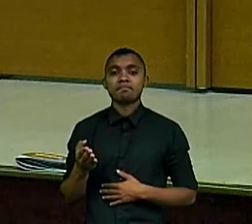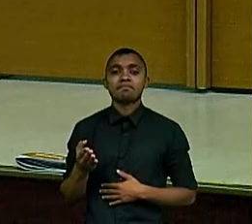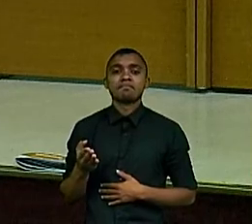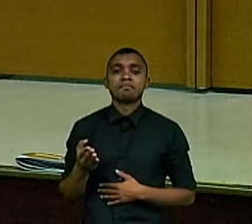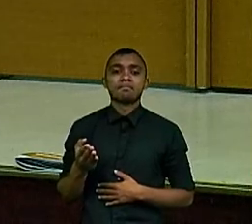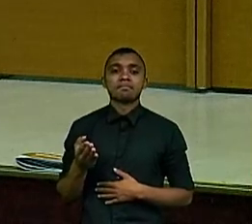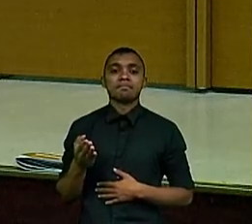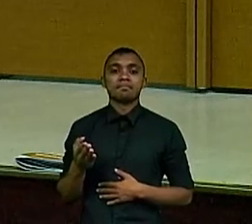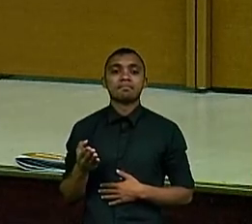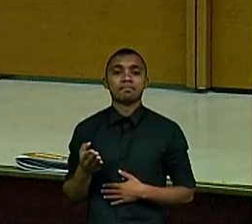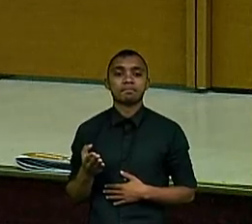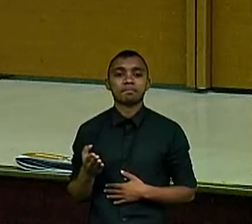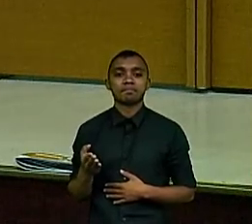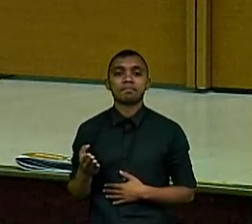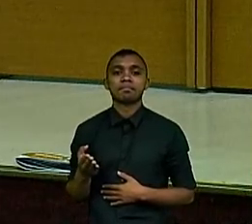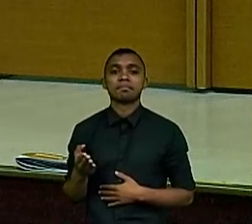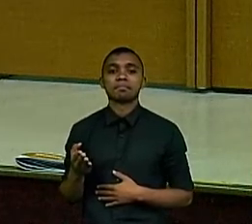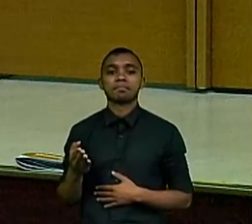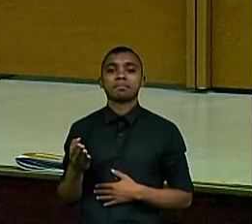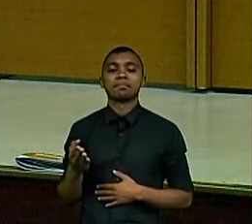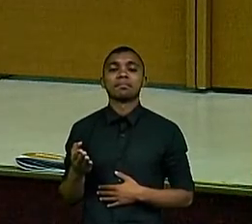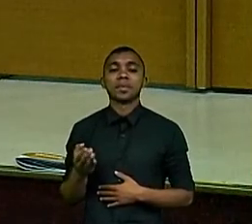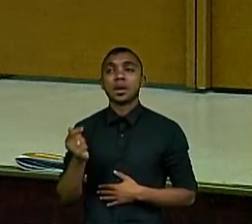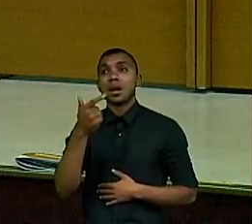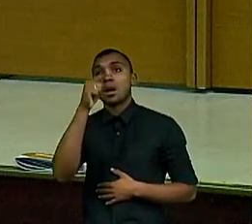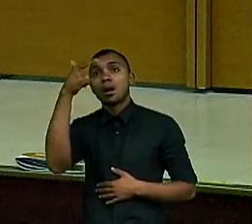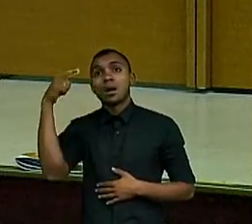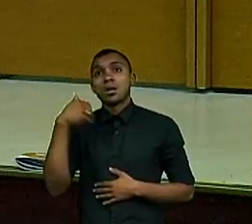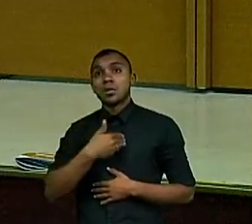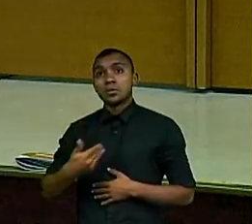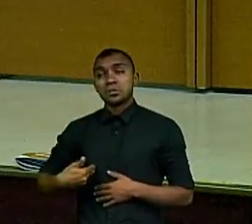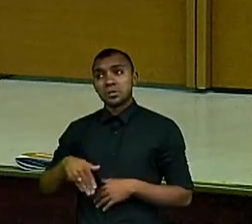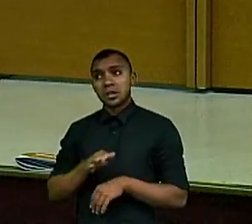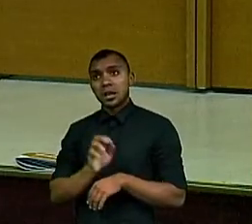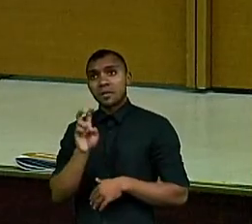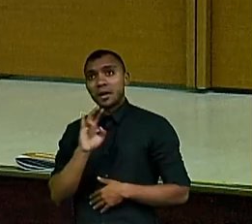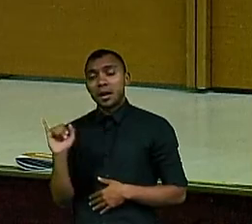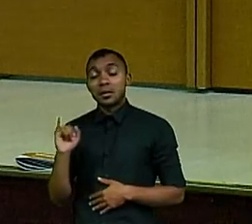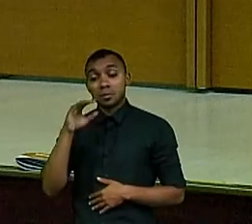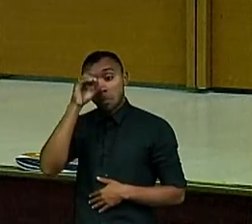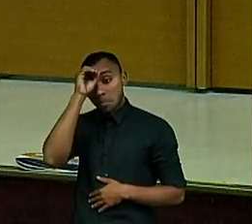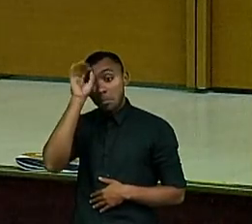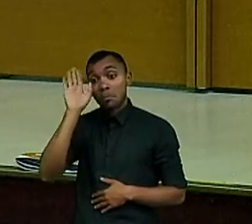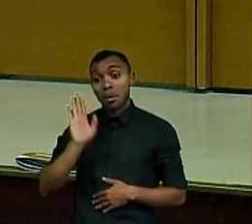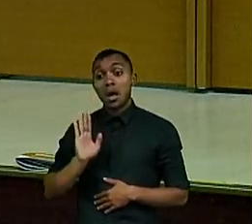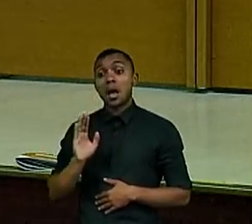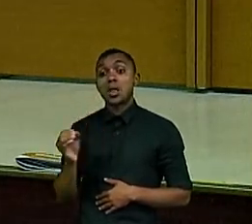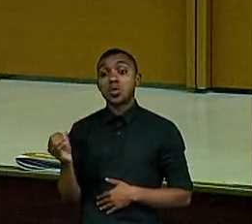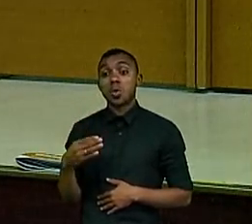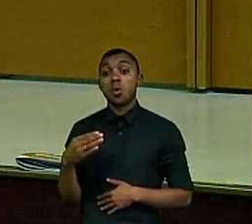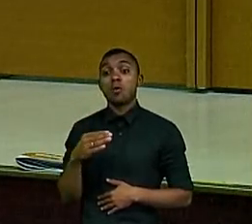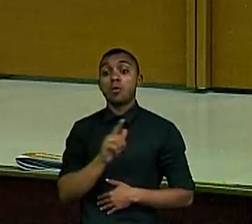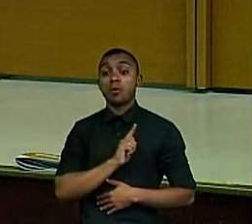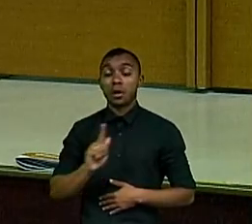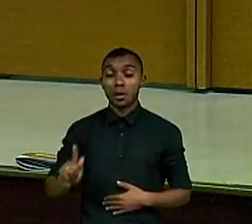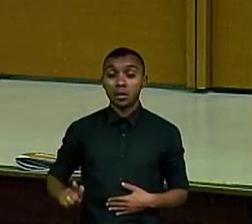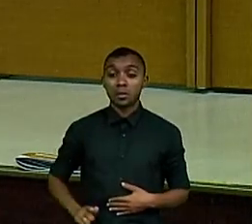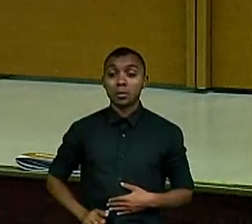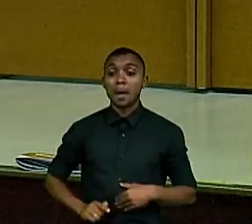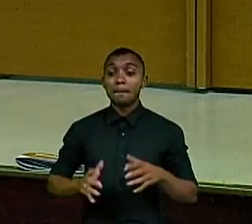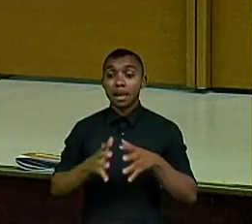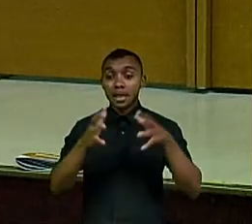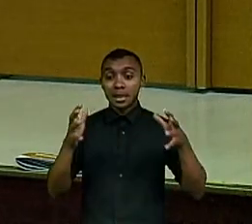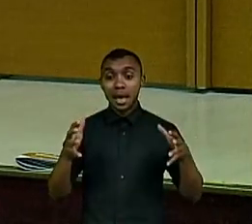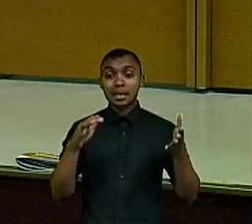bacana né Eu não sei se em outros estados vai haver isso mas é uma proposta do atual Governador é que metade do secretariado